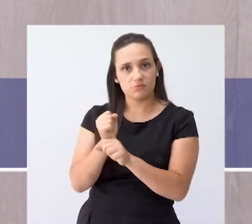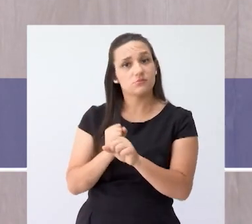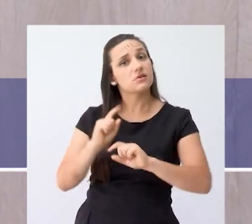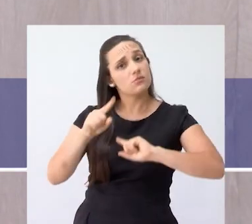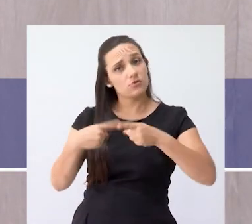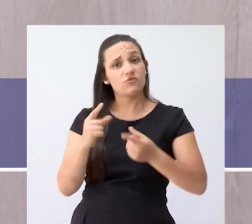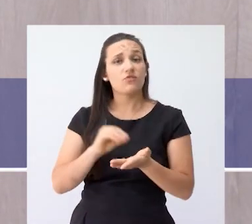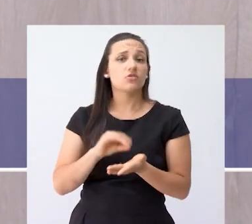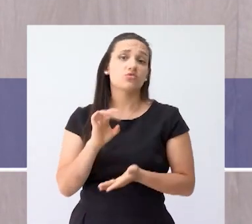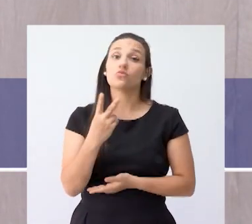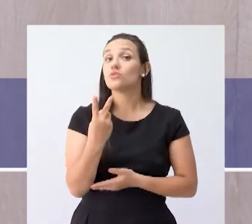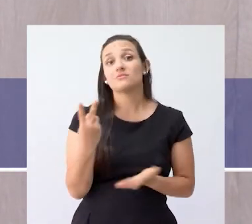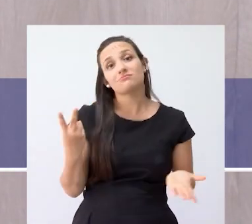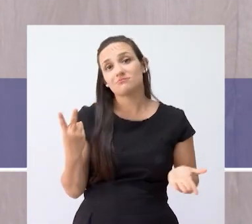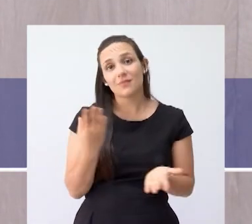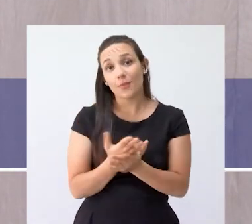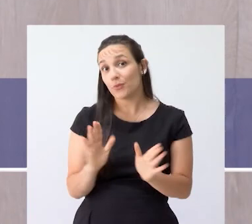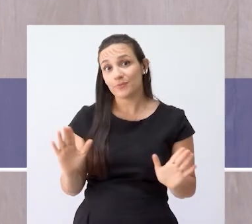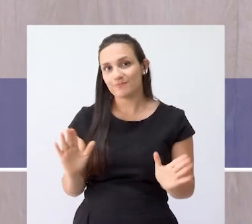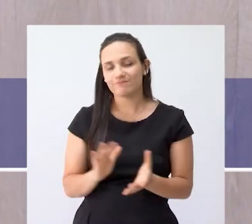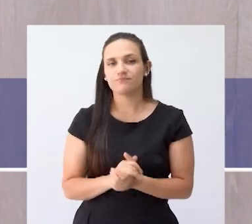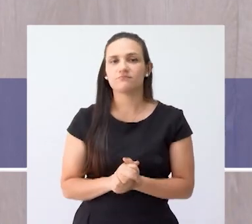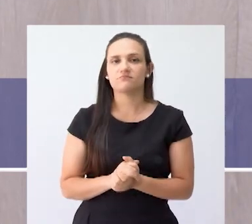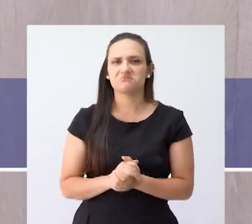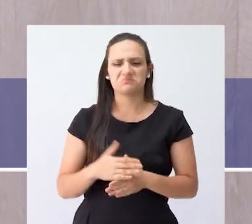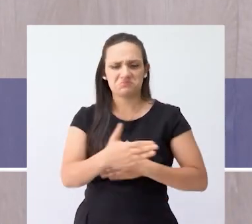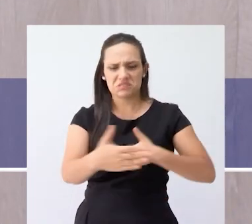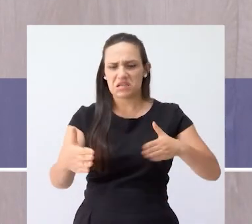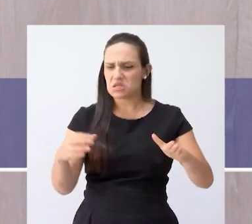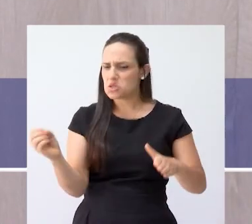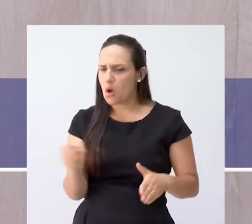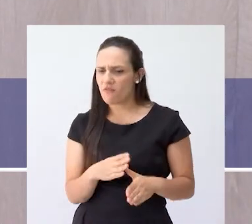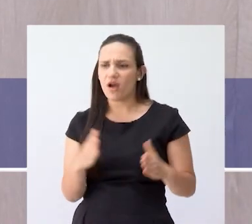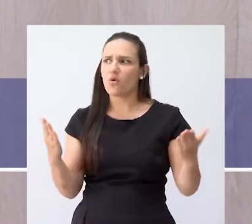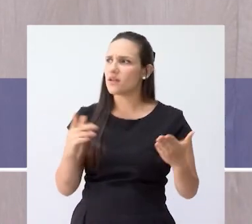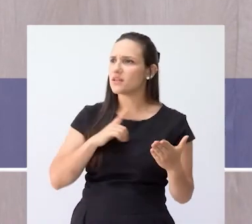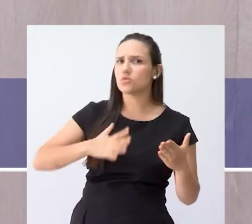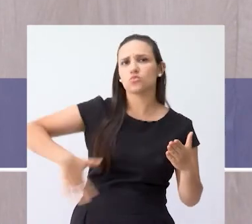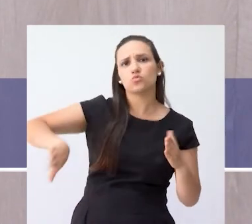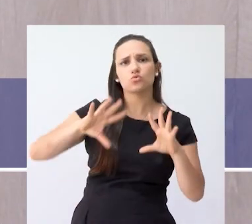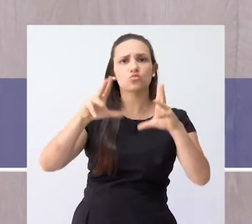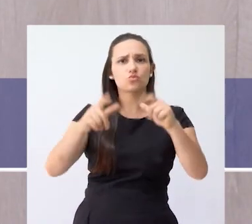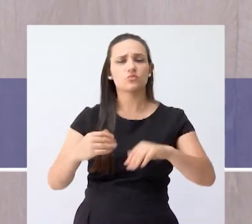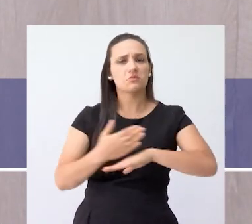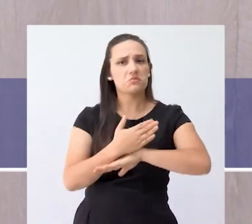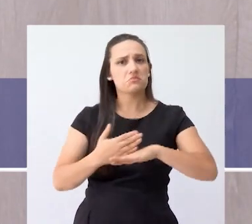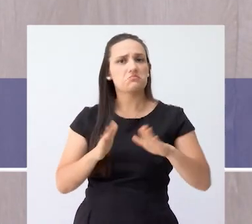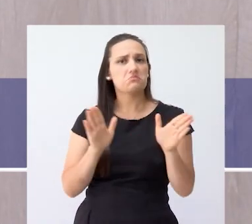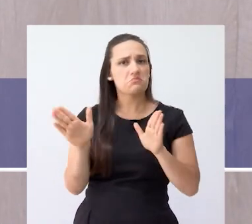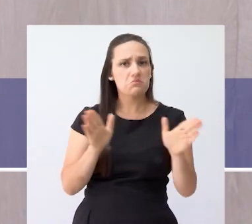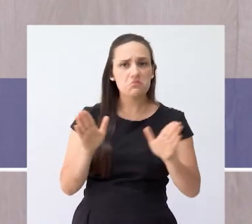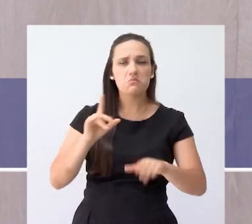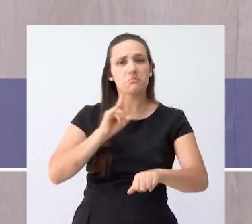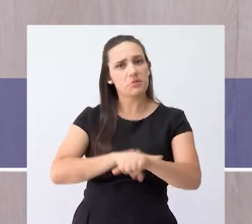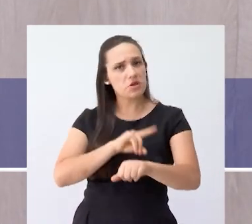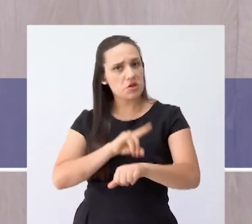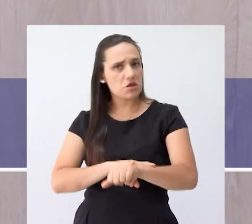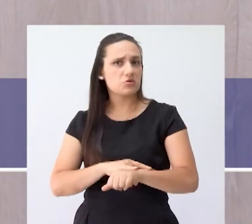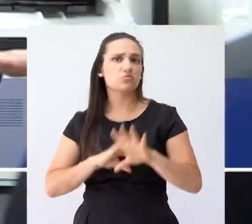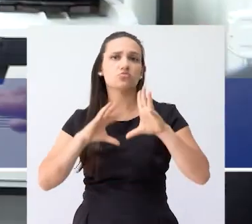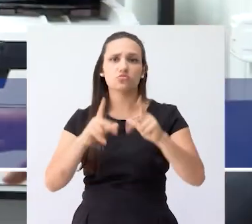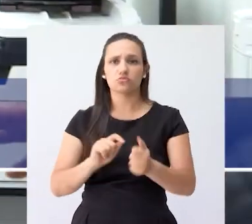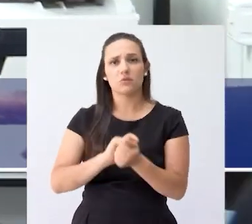faltando só 2. Para terminar. Gabinete moderno, com acessibilidade, banheiro para pessoas de necessidade